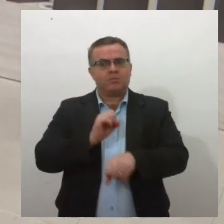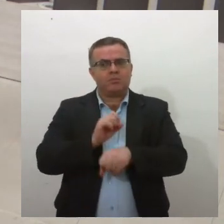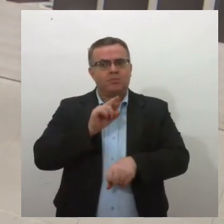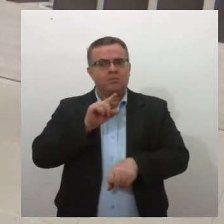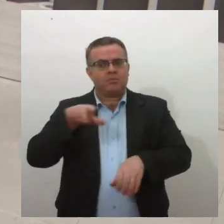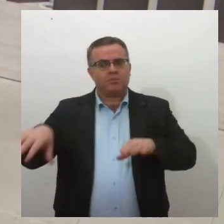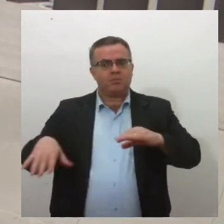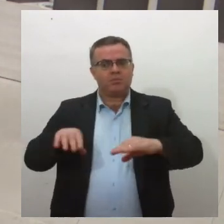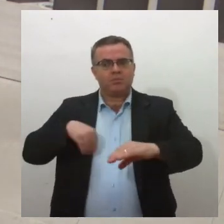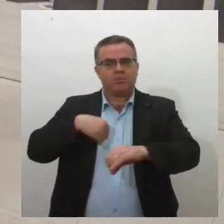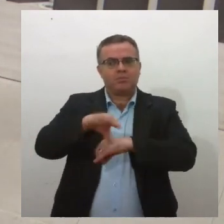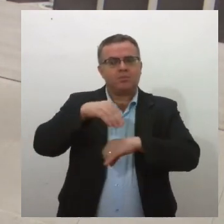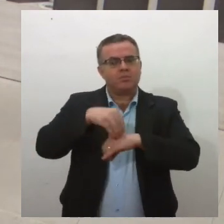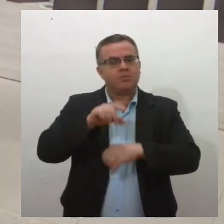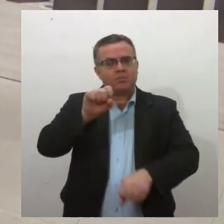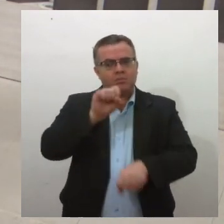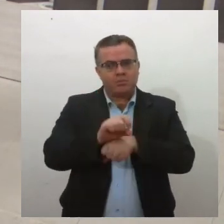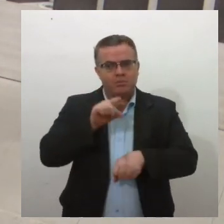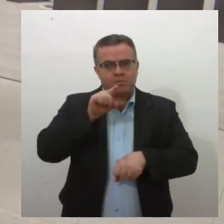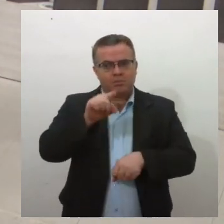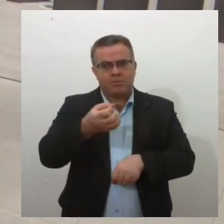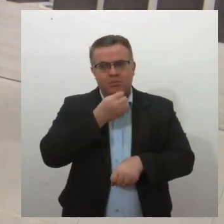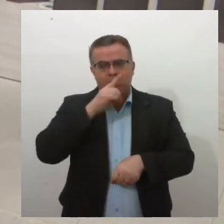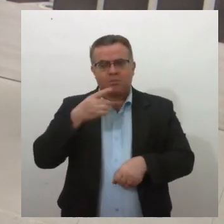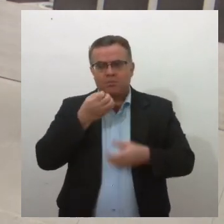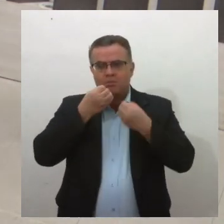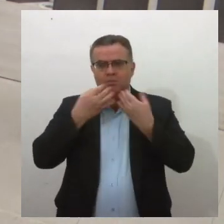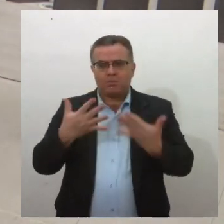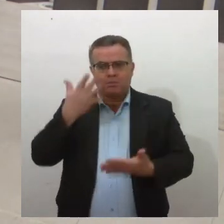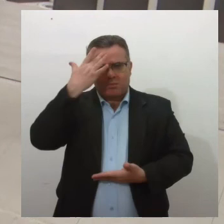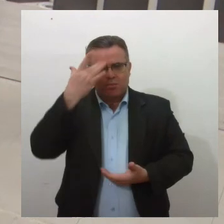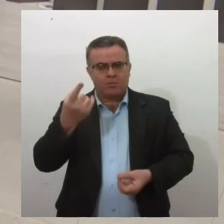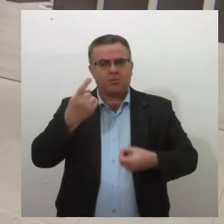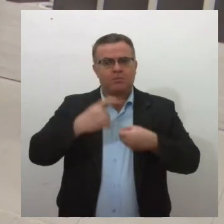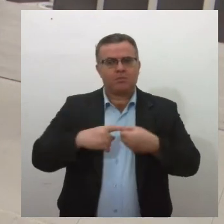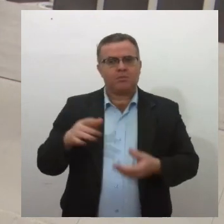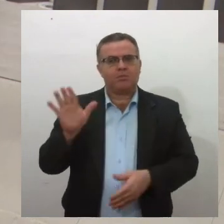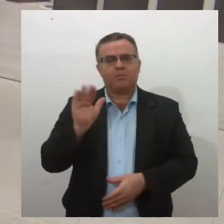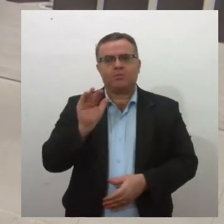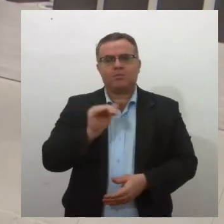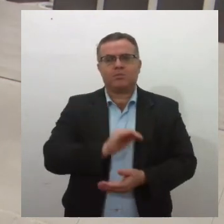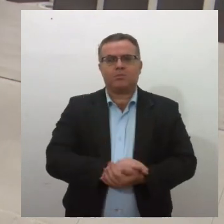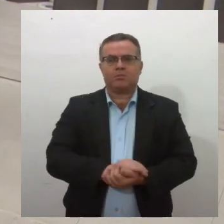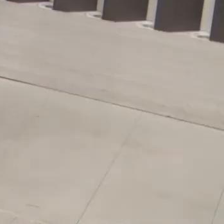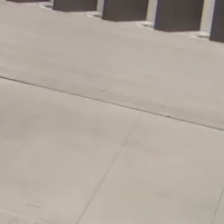em Pauta com Clécia Carla, então não sai daí. Um bom dia para você e até amanhã às 8 horas da manhã. Tchau, tchau.